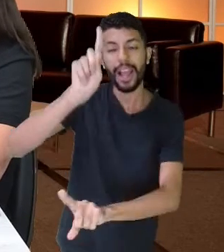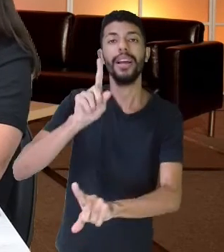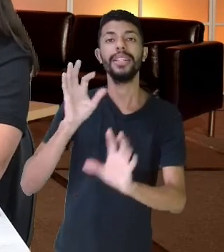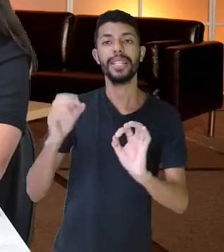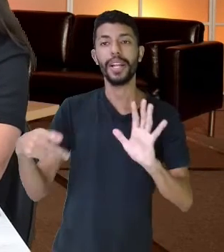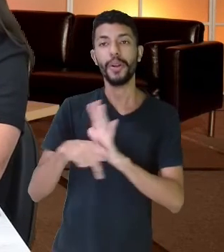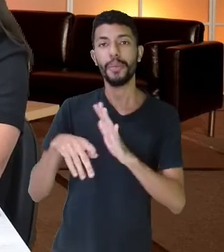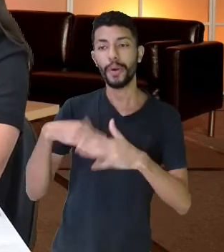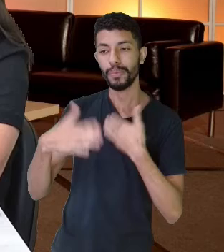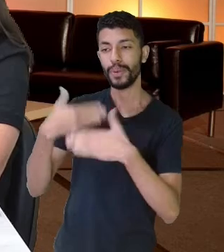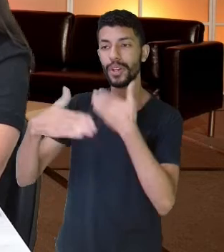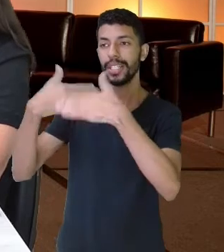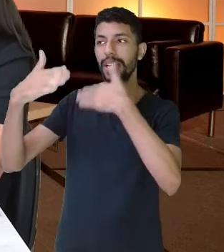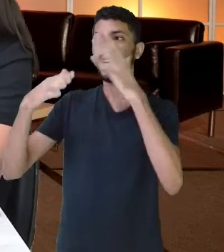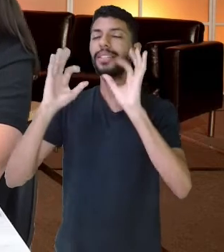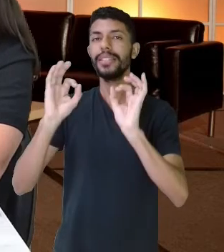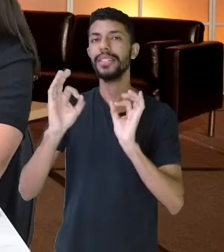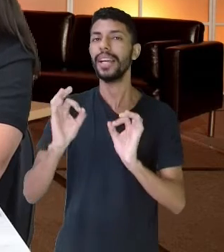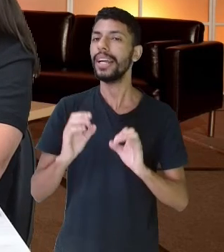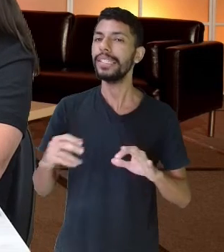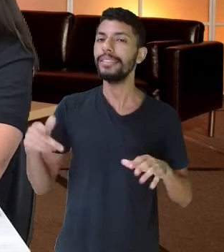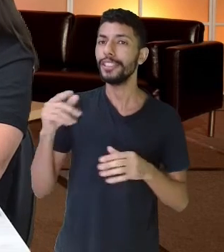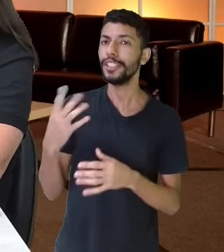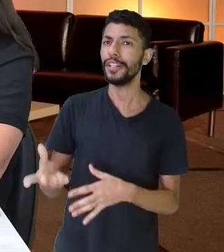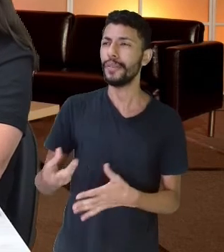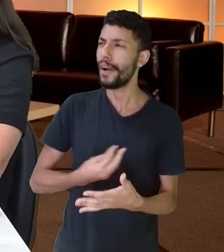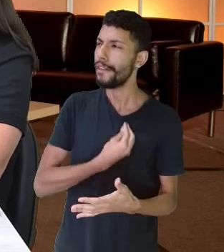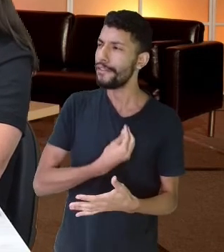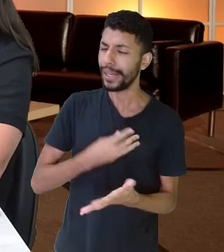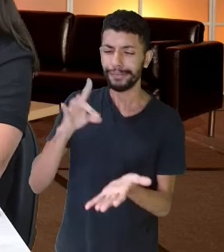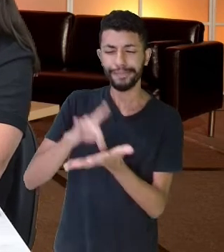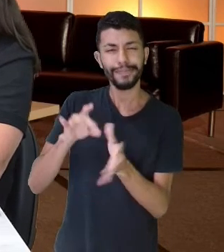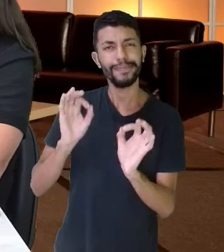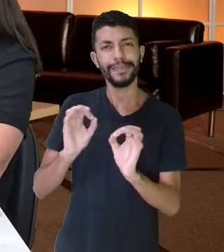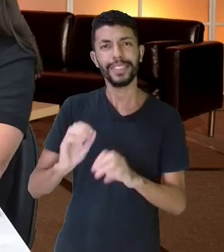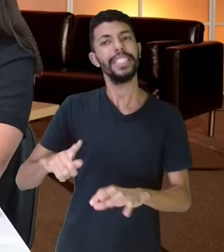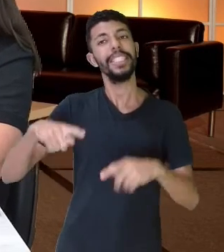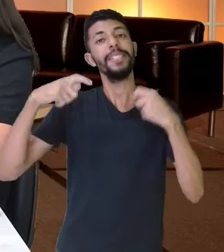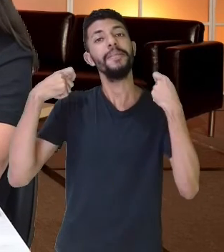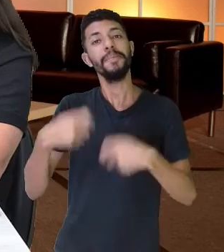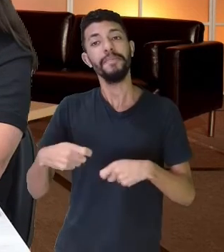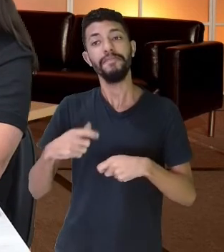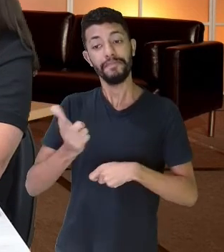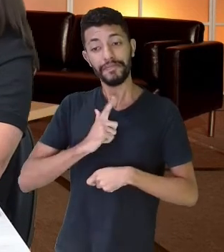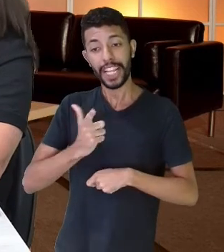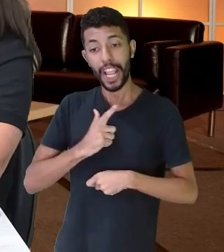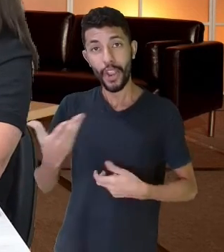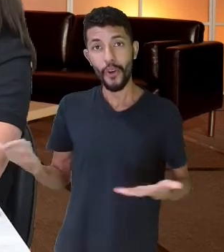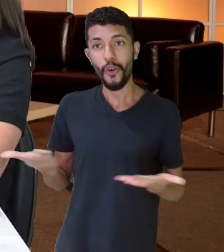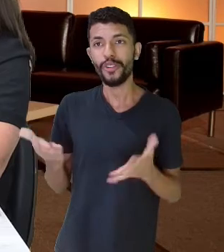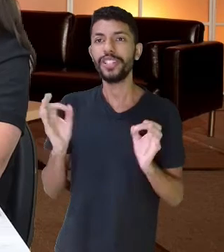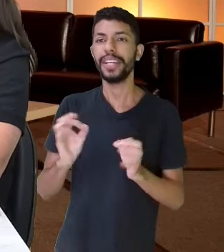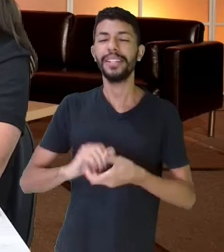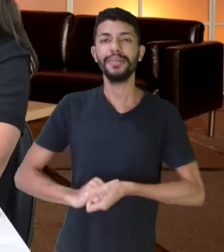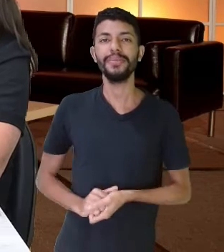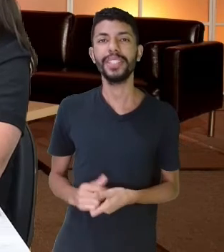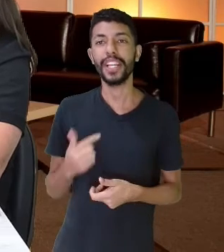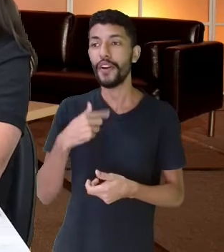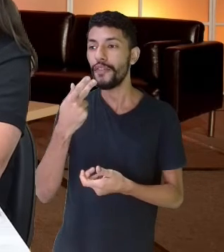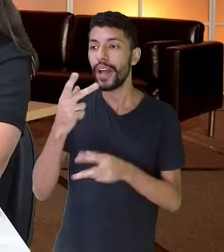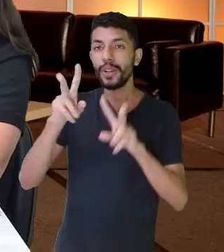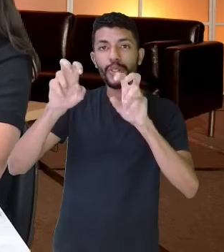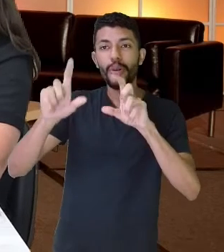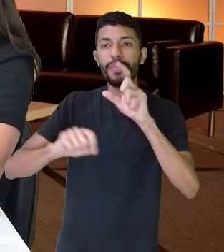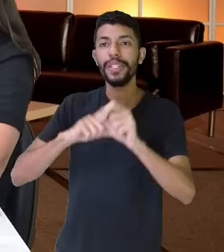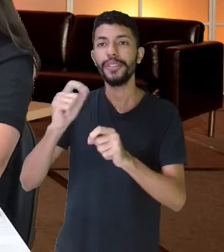processo de construção, não é, de toda uma realidade que existe hoje. Eu falo uma realidade,